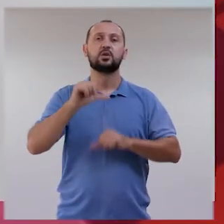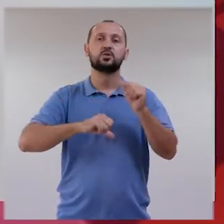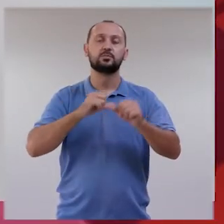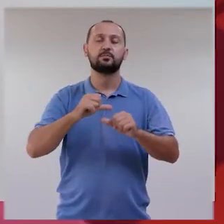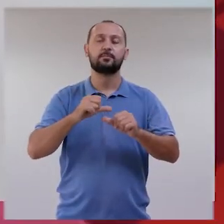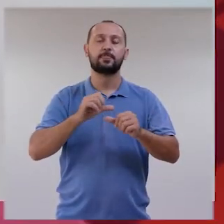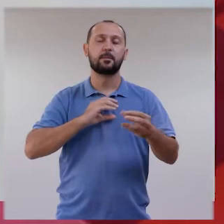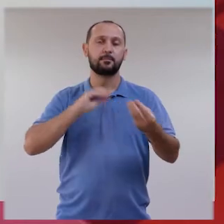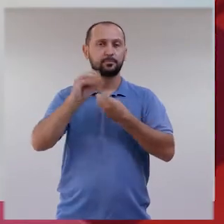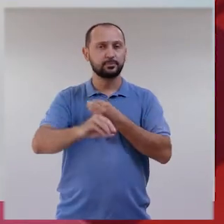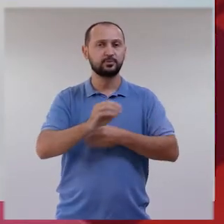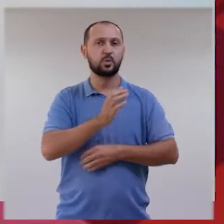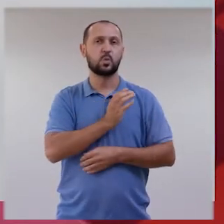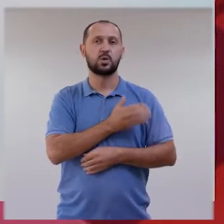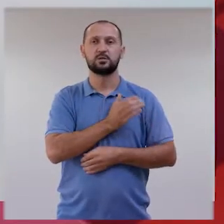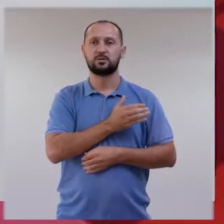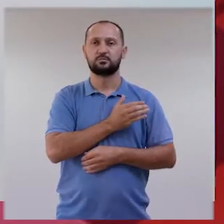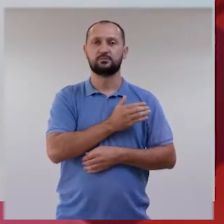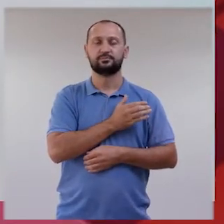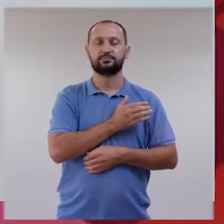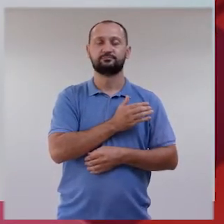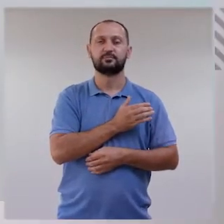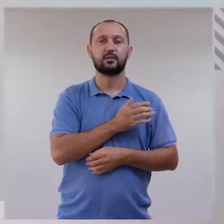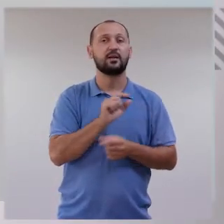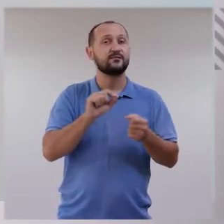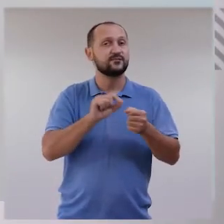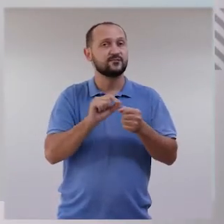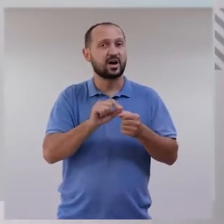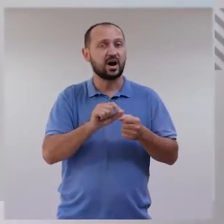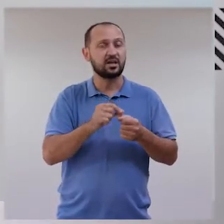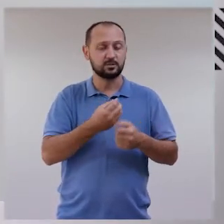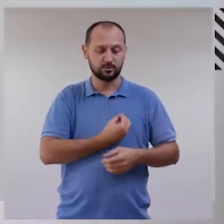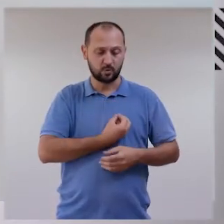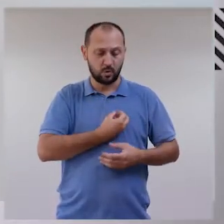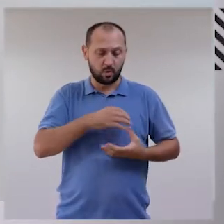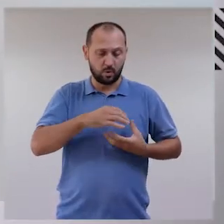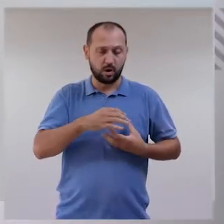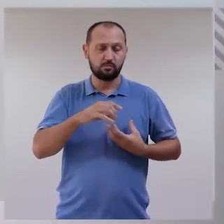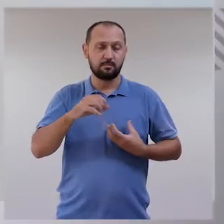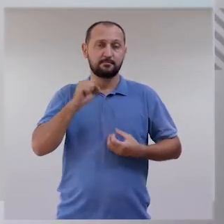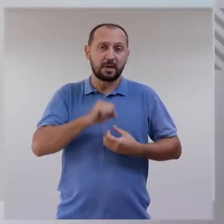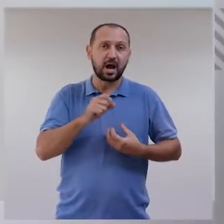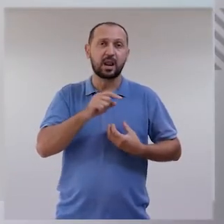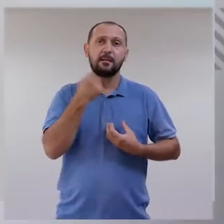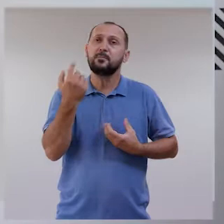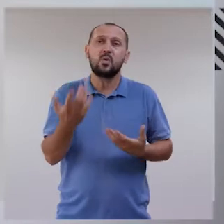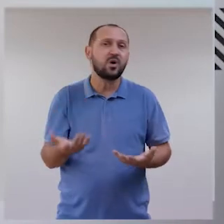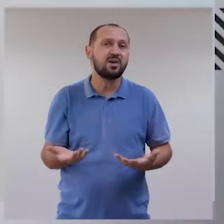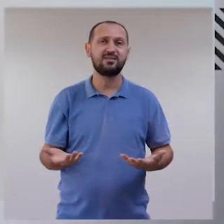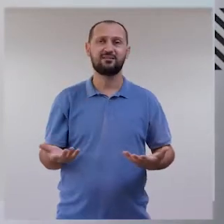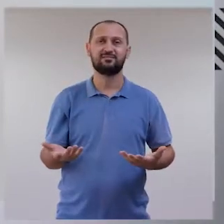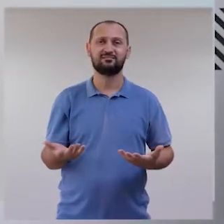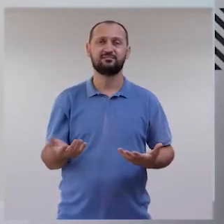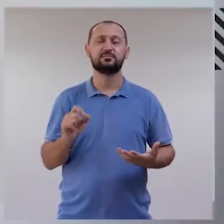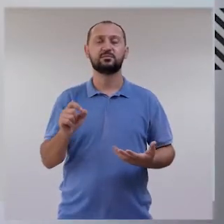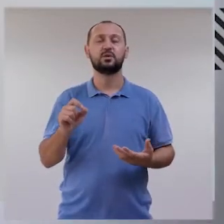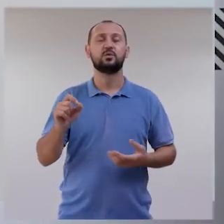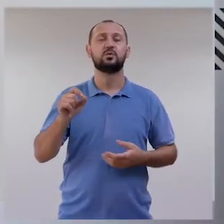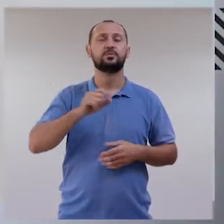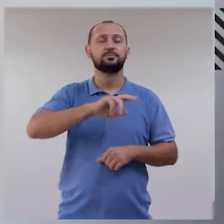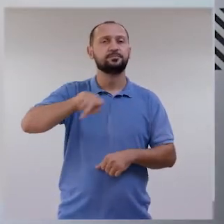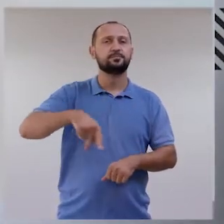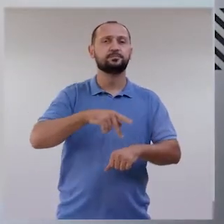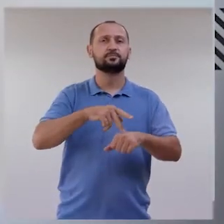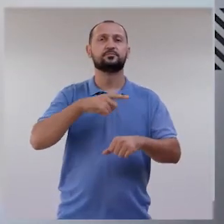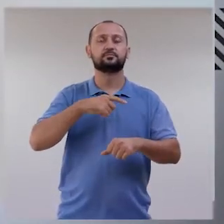por um transplante de coração, ela faz o transplante ou ela vai morrer, né? Então, assim, tem os